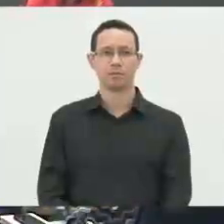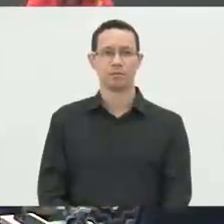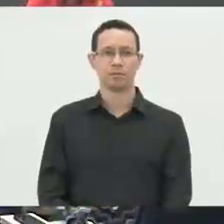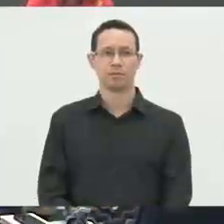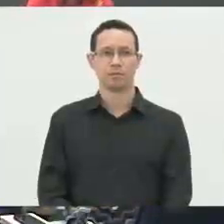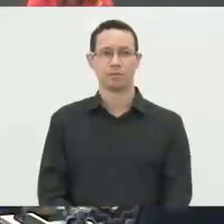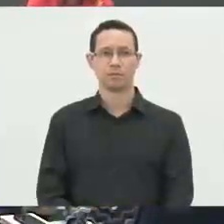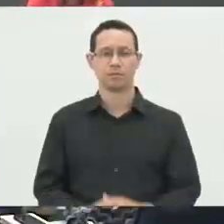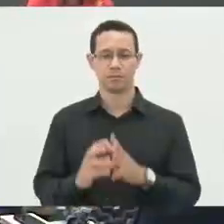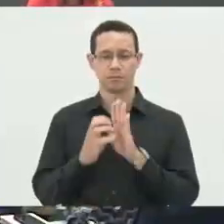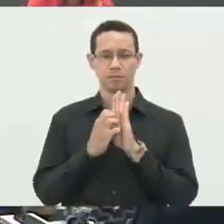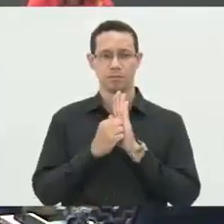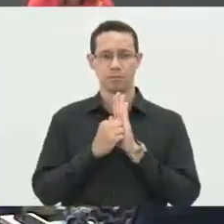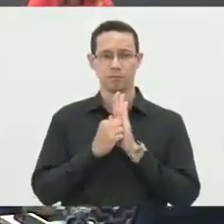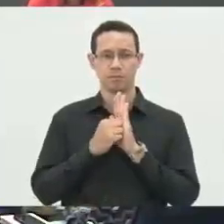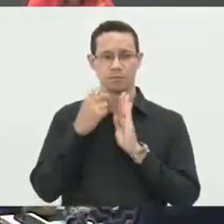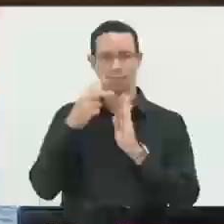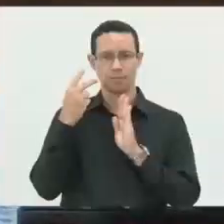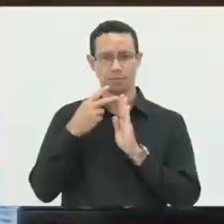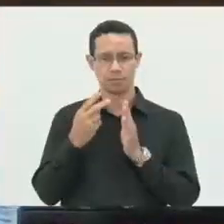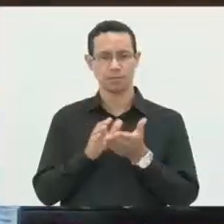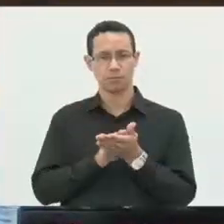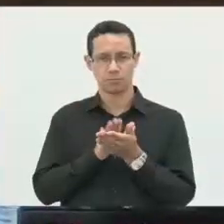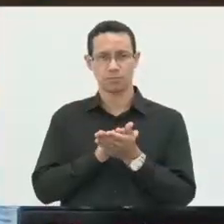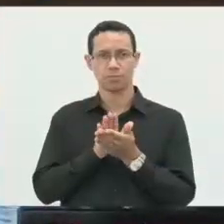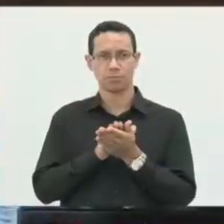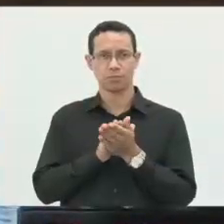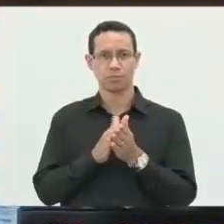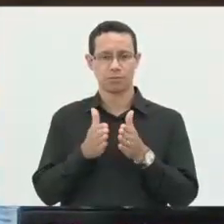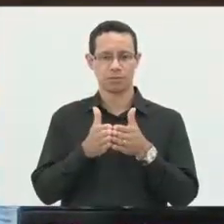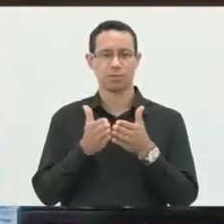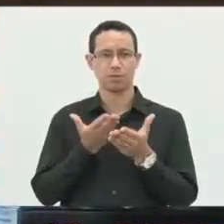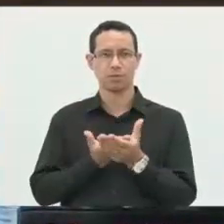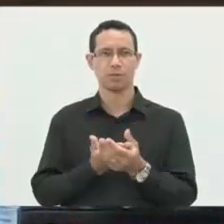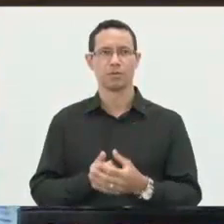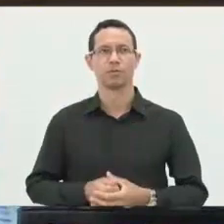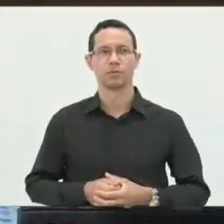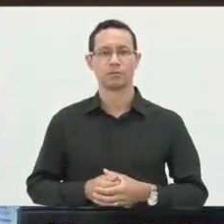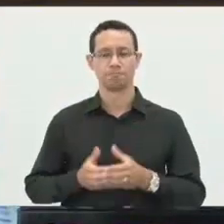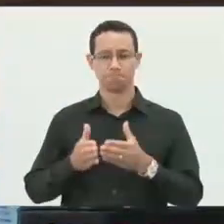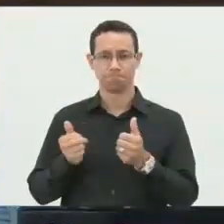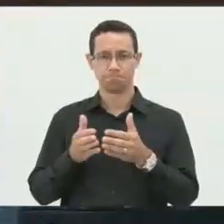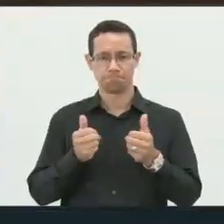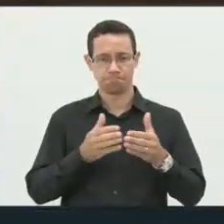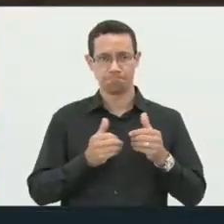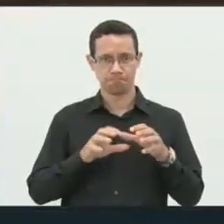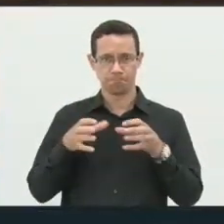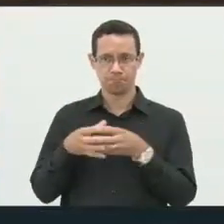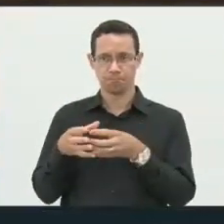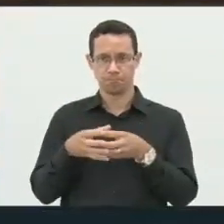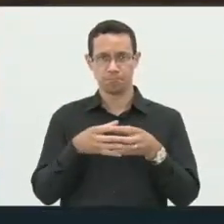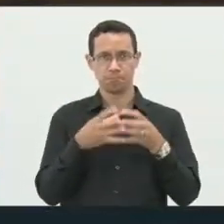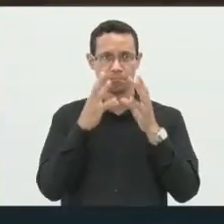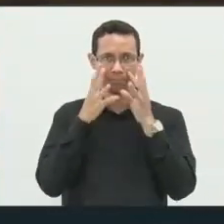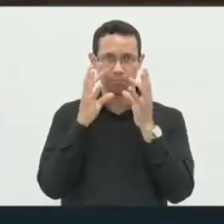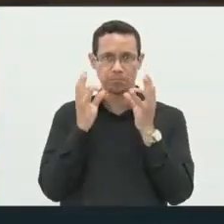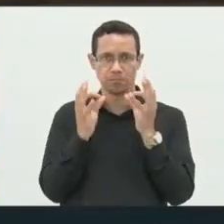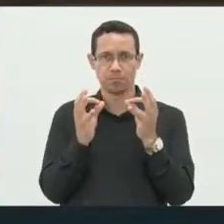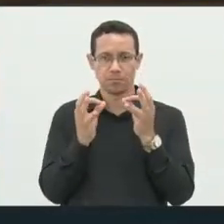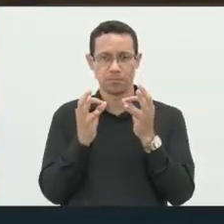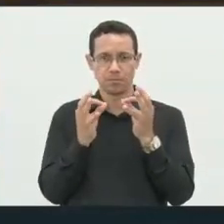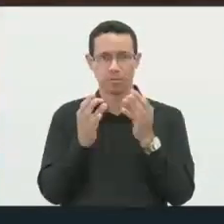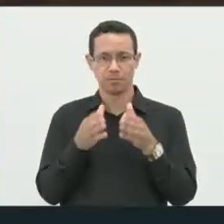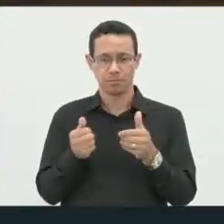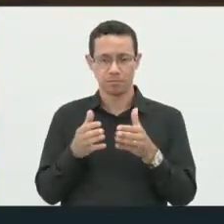registrado vereadora Parabéns pela pelo requerimento peço as comissões aí que se atendem a esses pedidos da